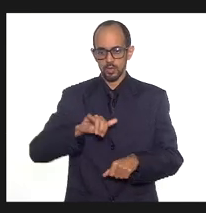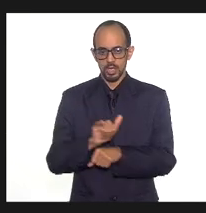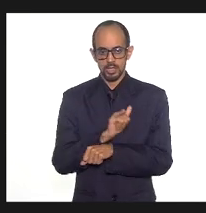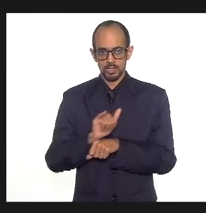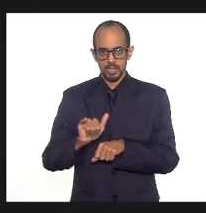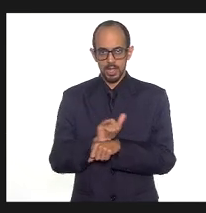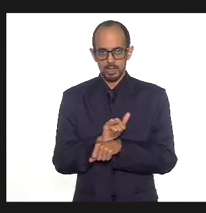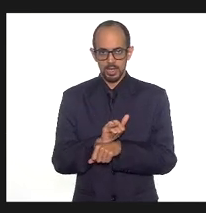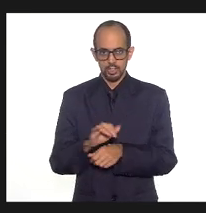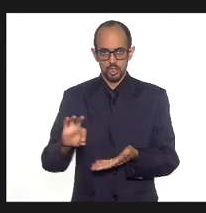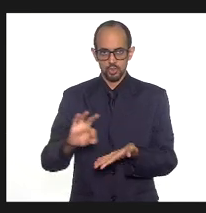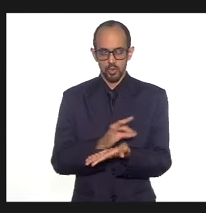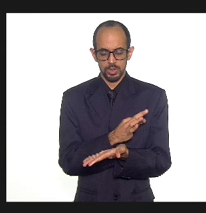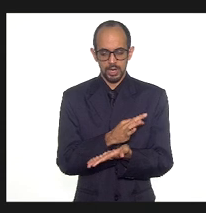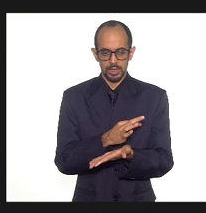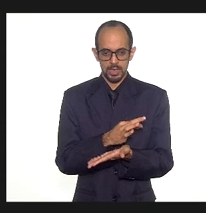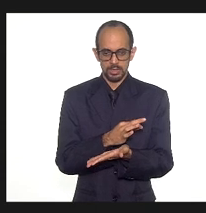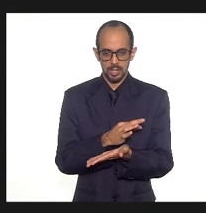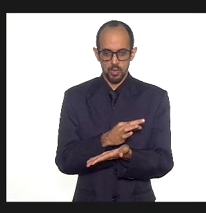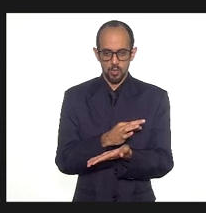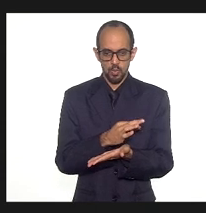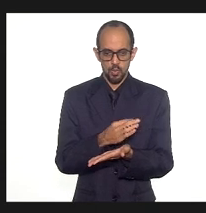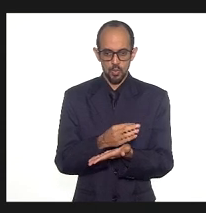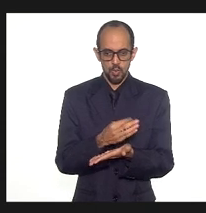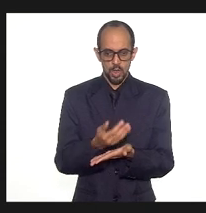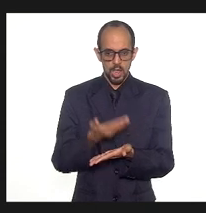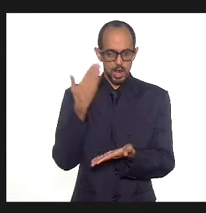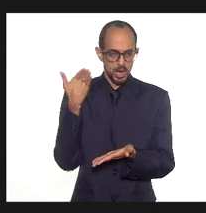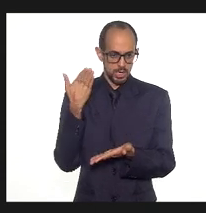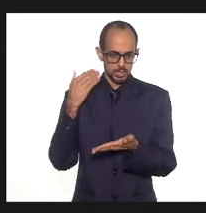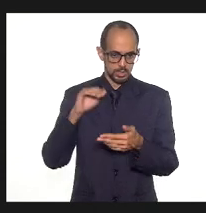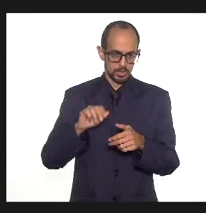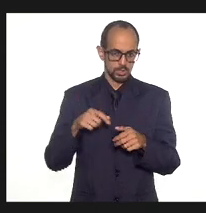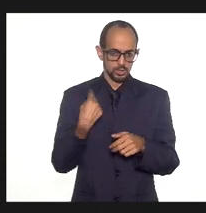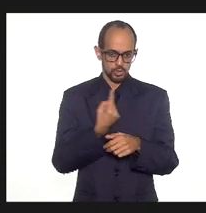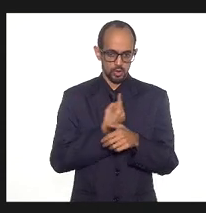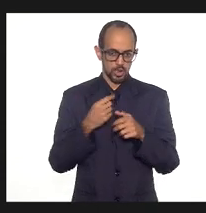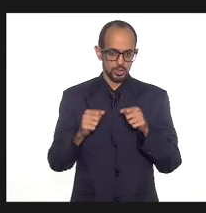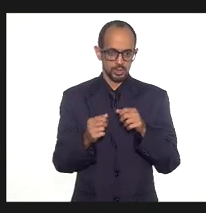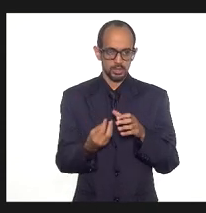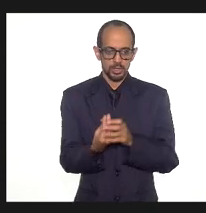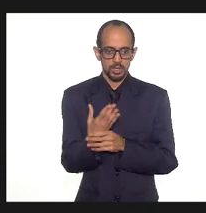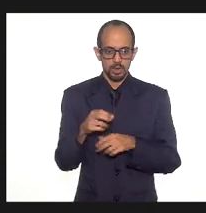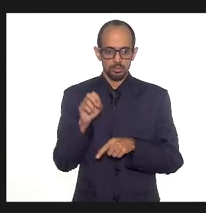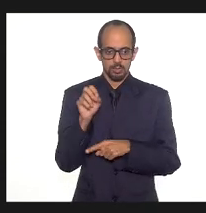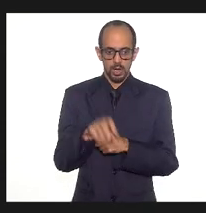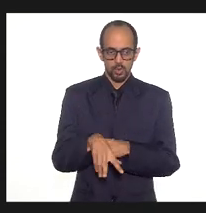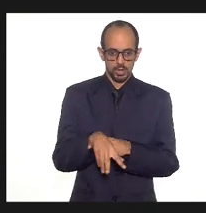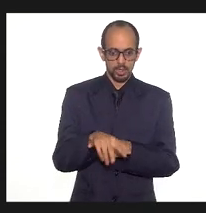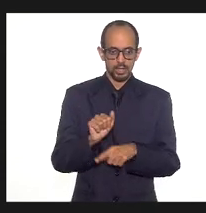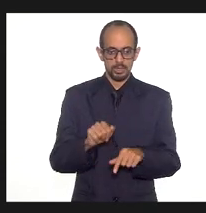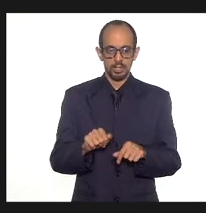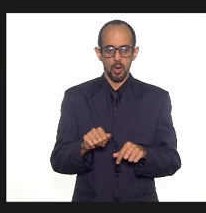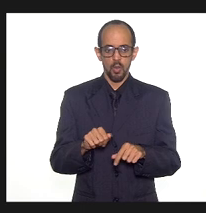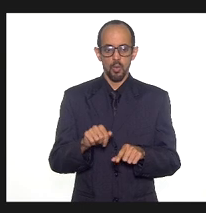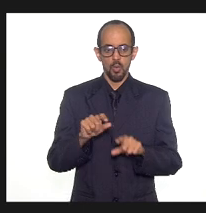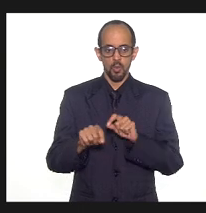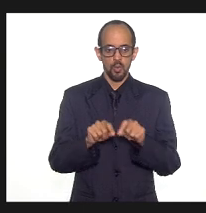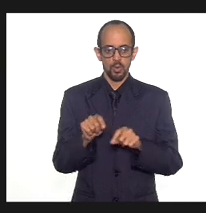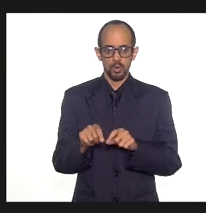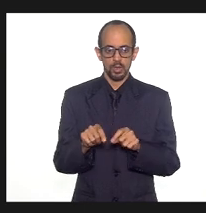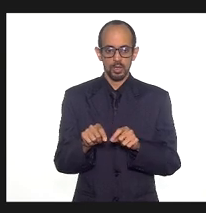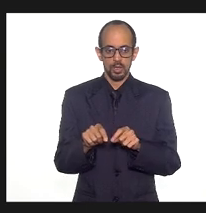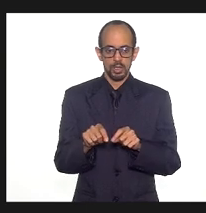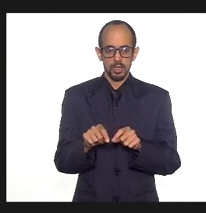contratação gerada na época, que era tentar desenvolver o mercado nacional ao seu máximo, ela foi mal sucedida ao ponto